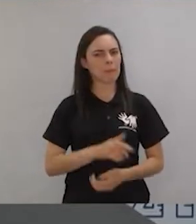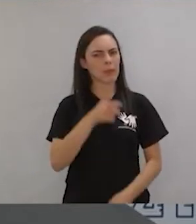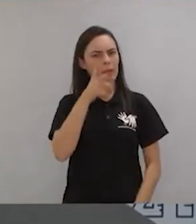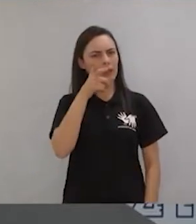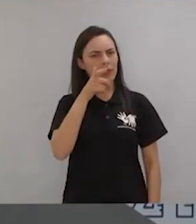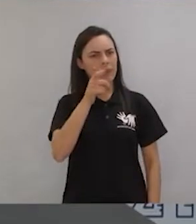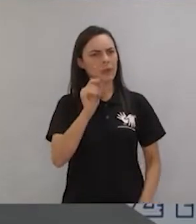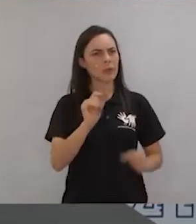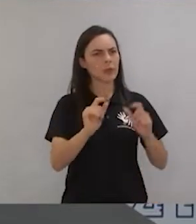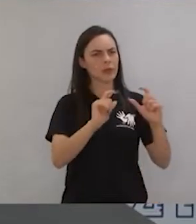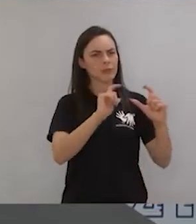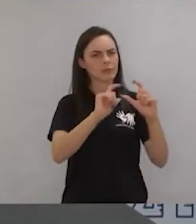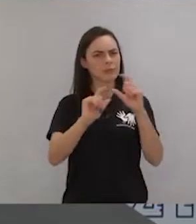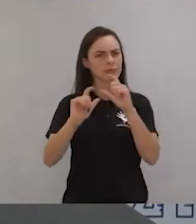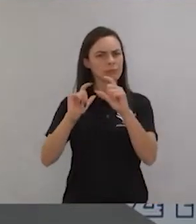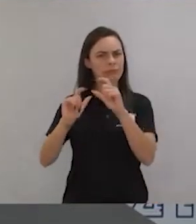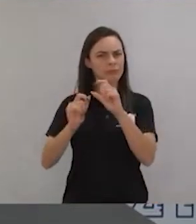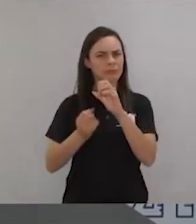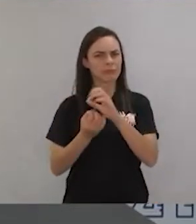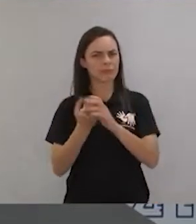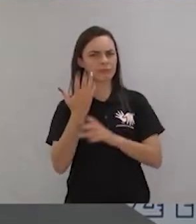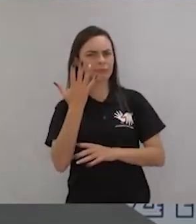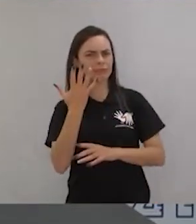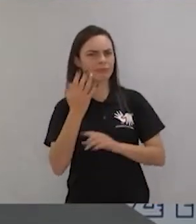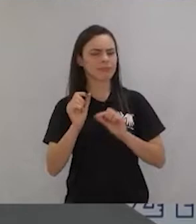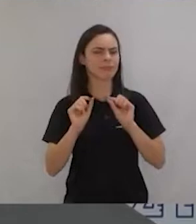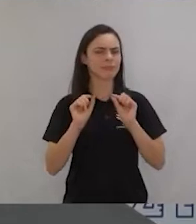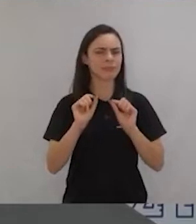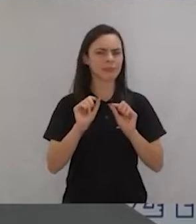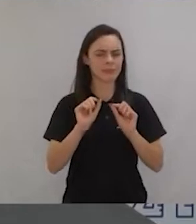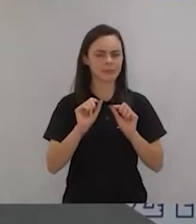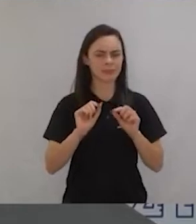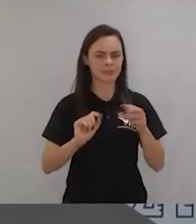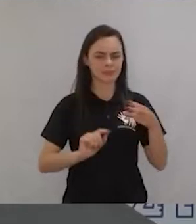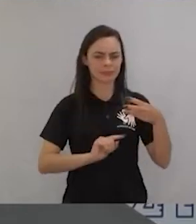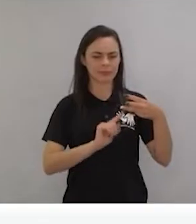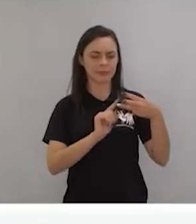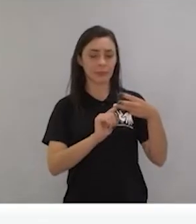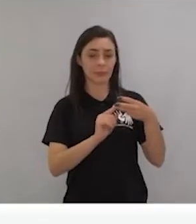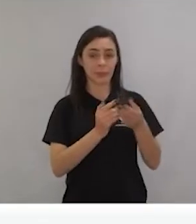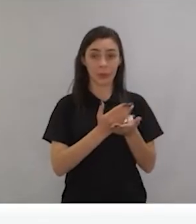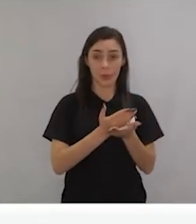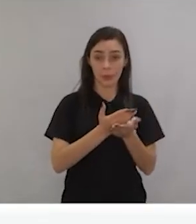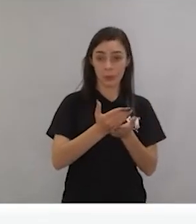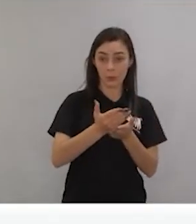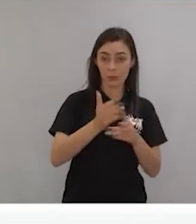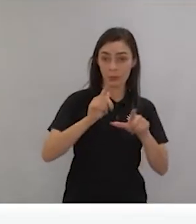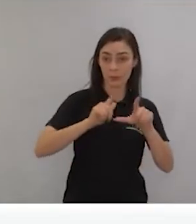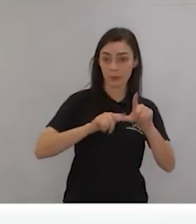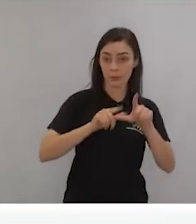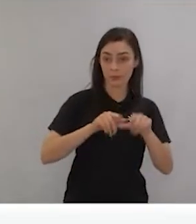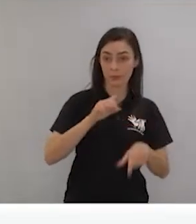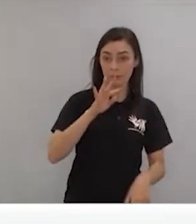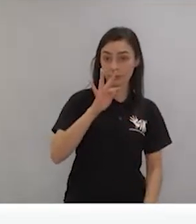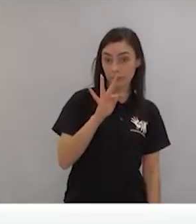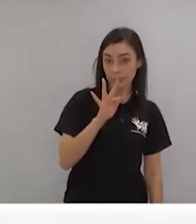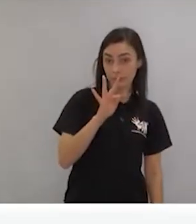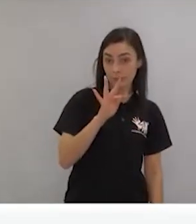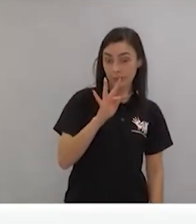Bem interessante. O que saiu de dentro das histórias em quadrinhos? Começa com a letra